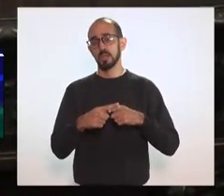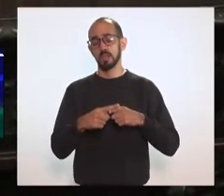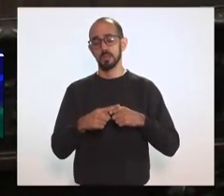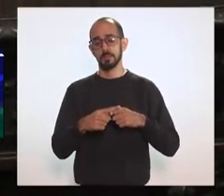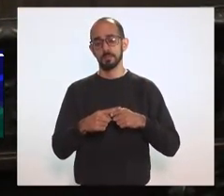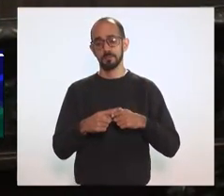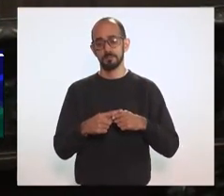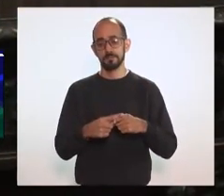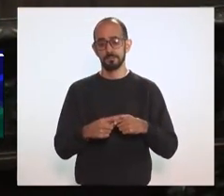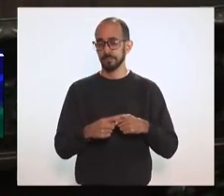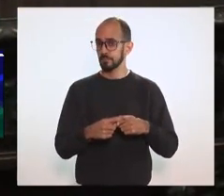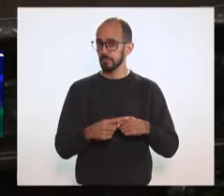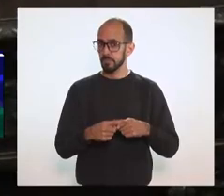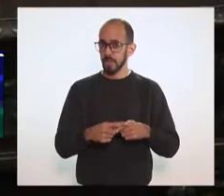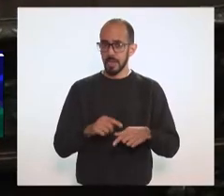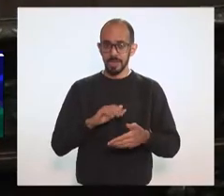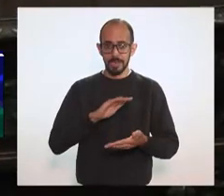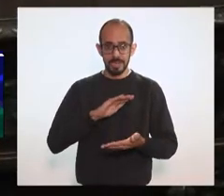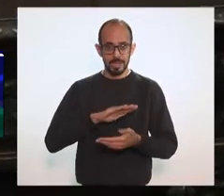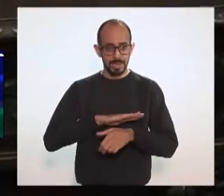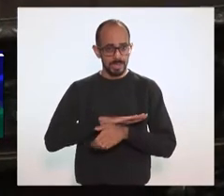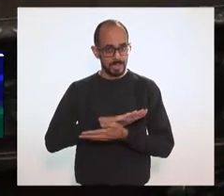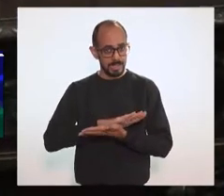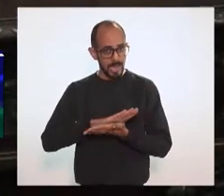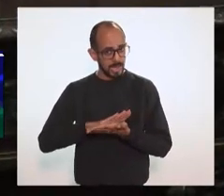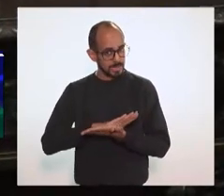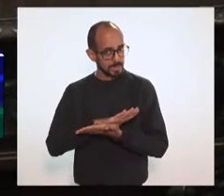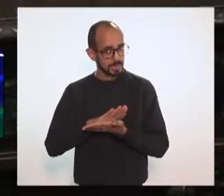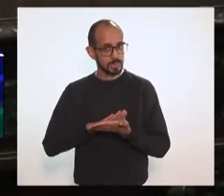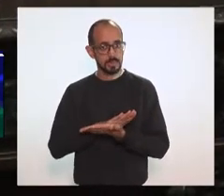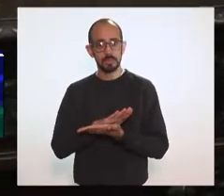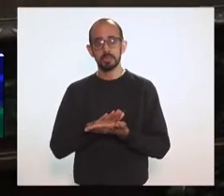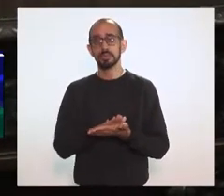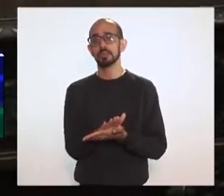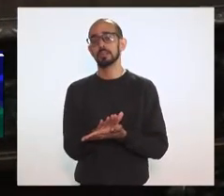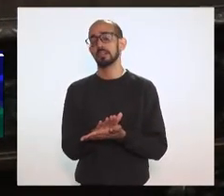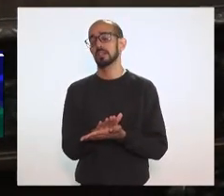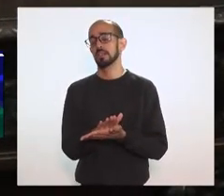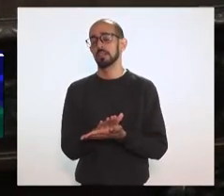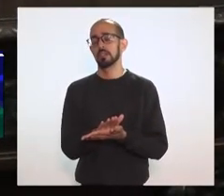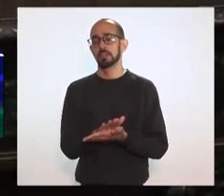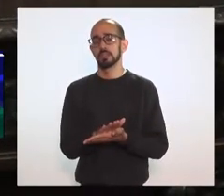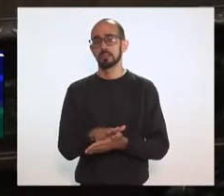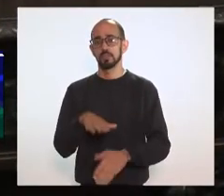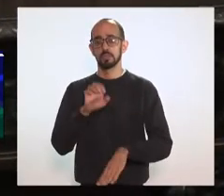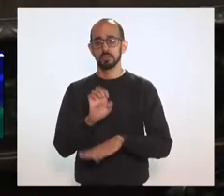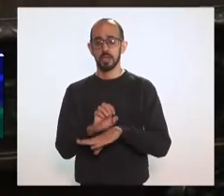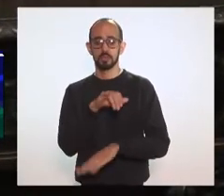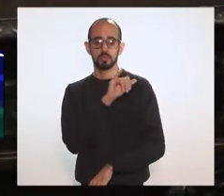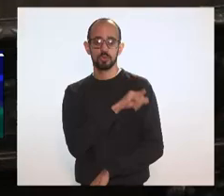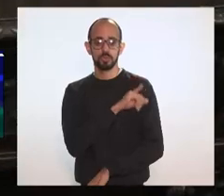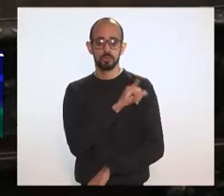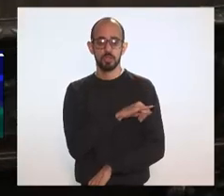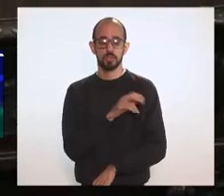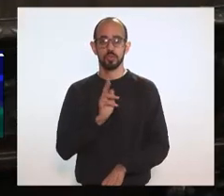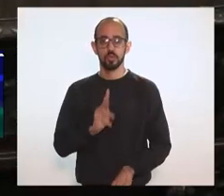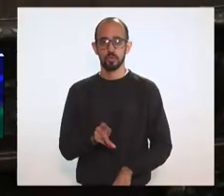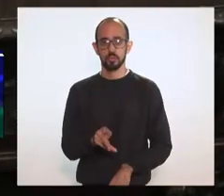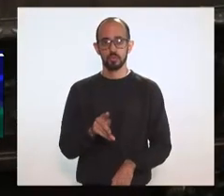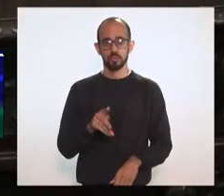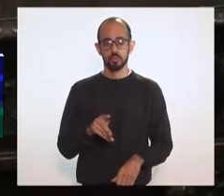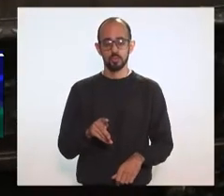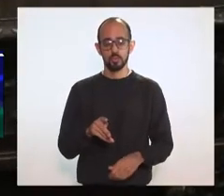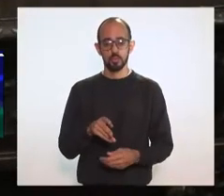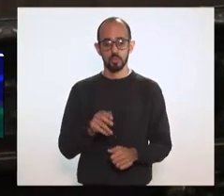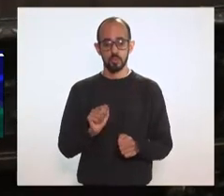tem, nada afrontoso é que o Estado do Rio de Janeiro, enquanto participe, siga participando deste